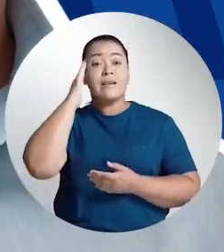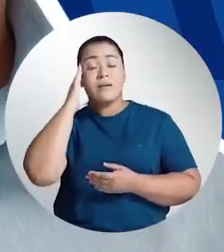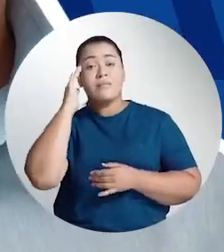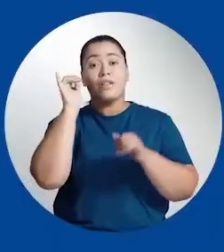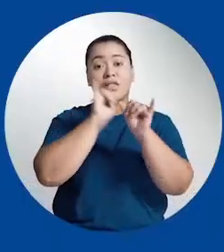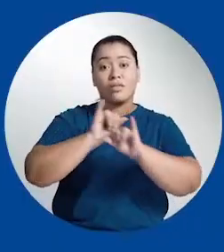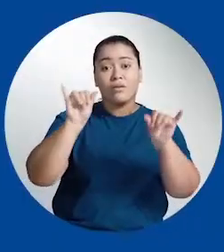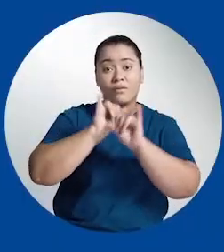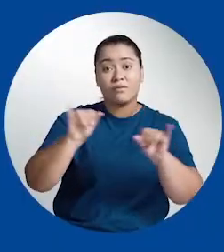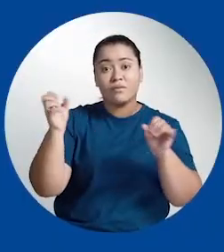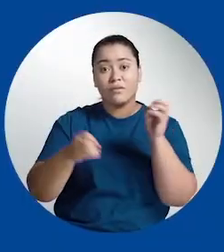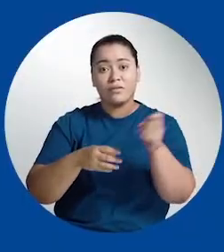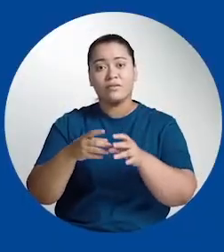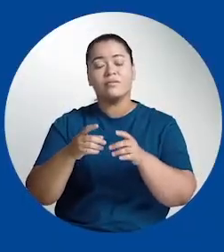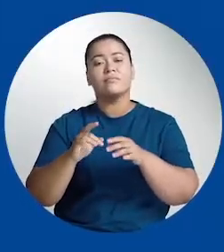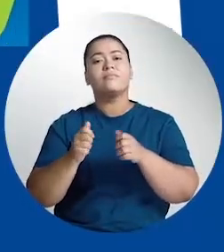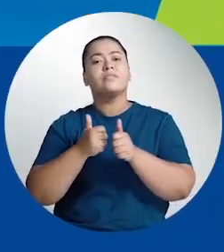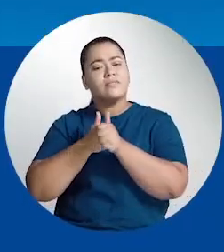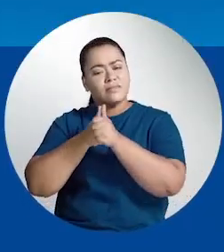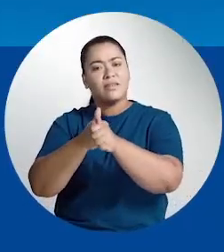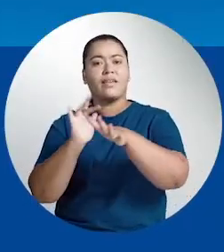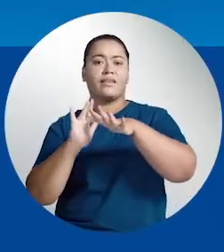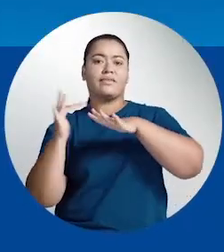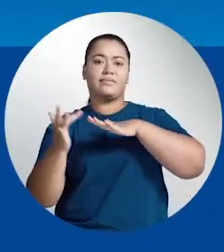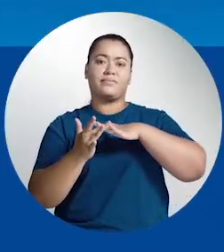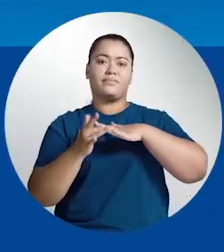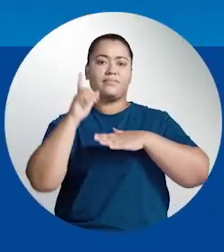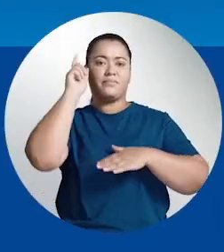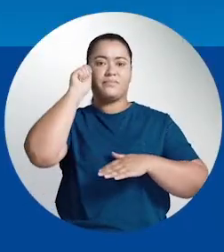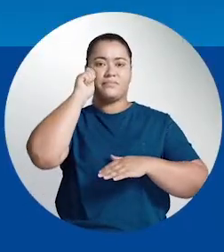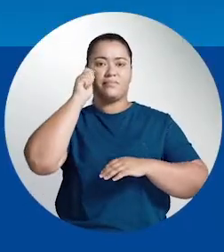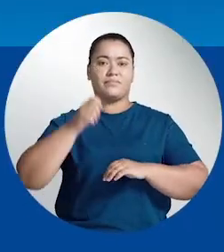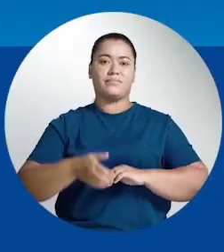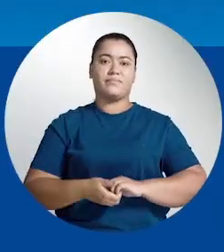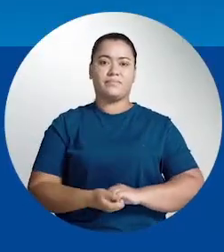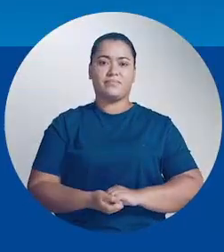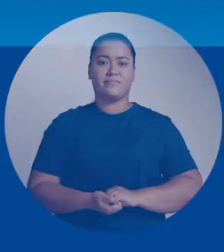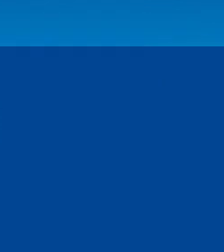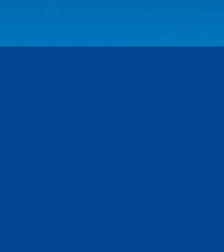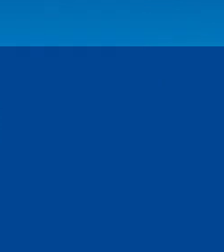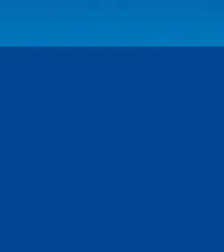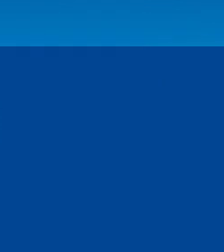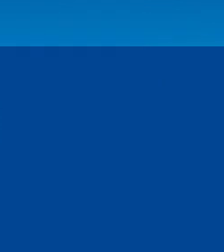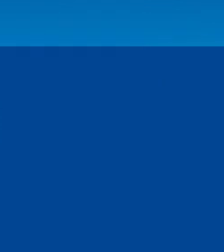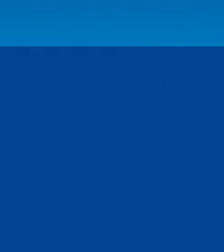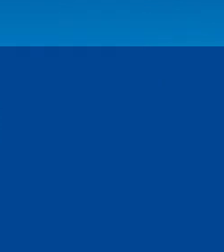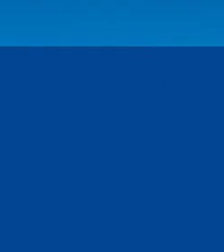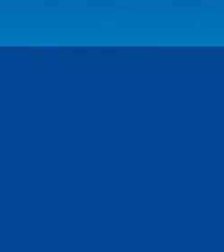verdade. Quer saber as novidades da campanha? Segue lá Mendonça nas redes sociais.